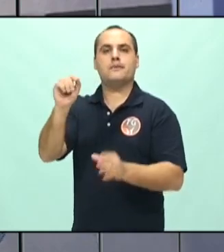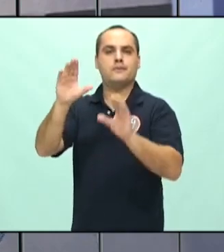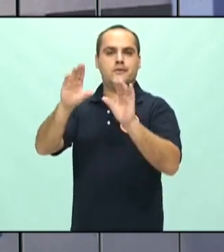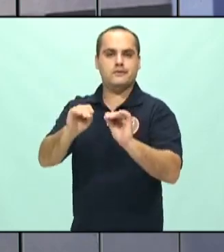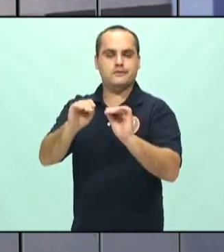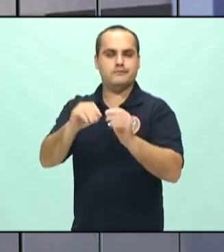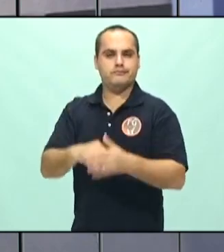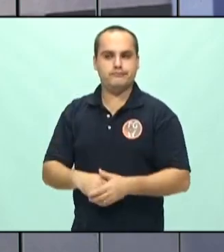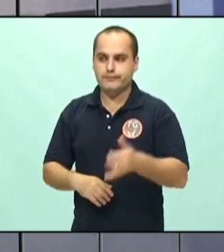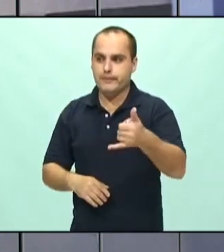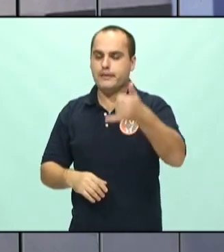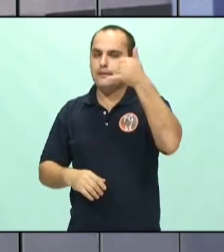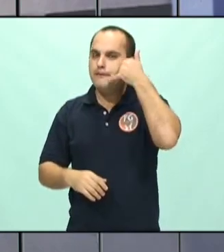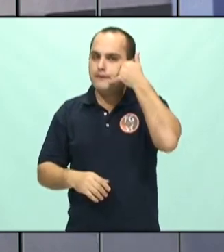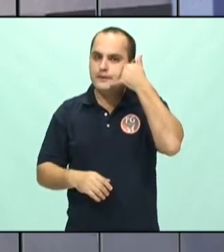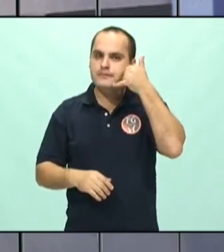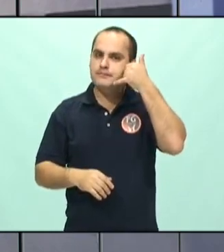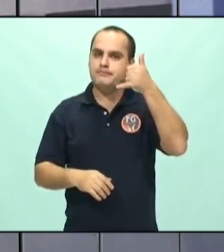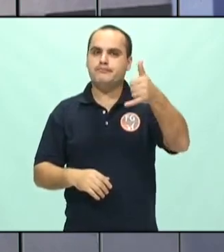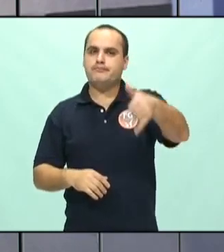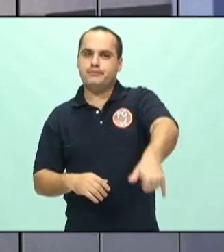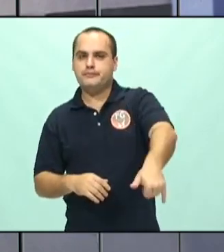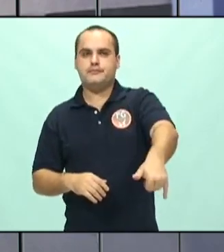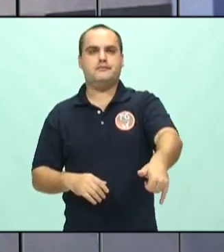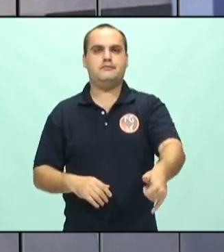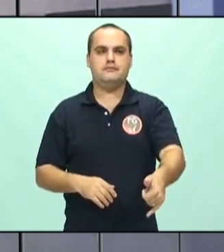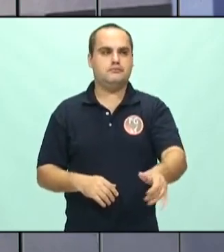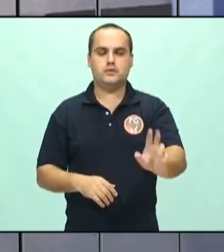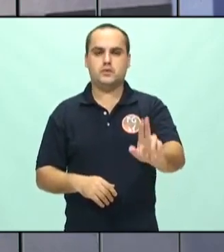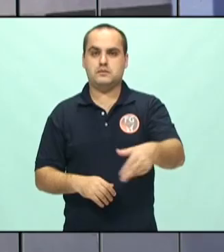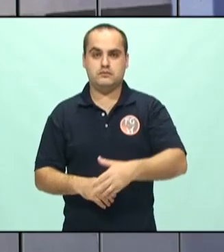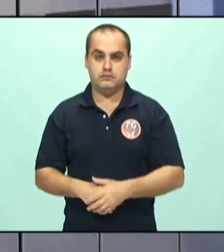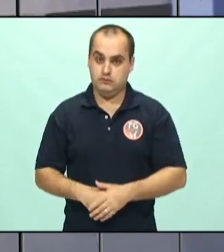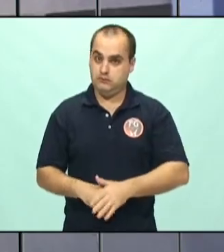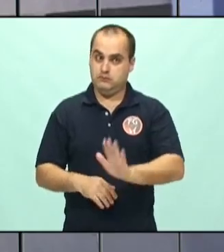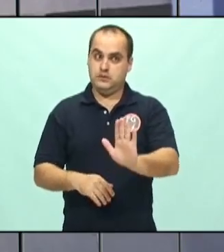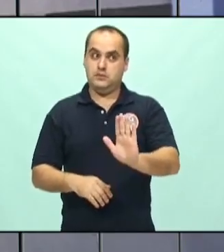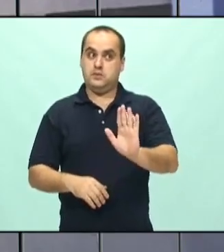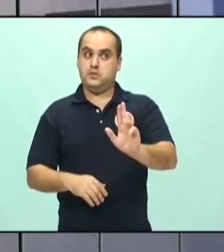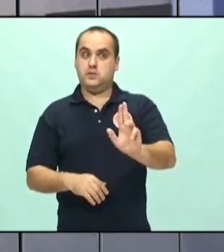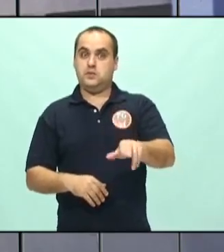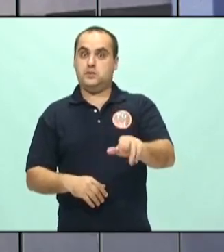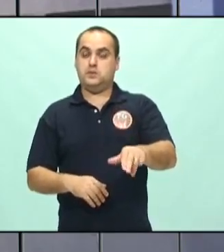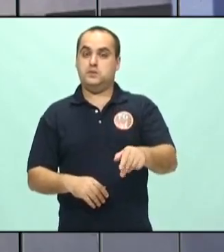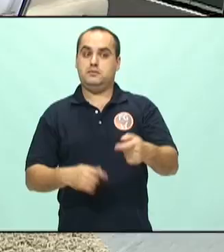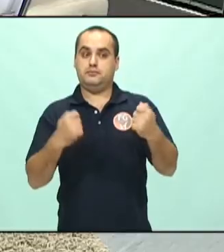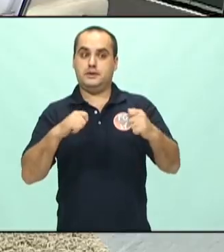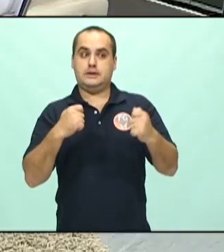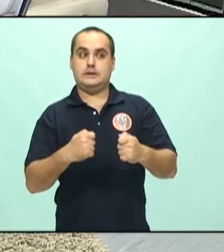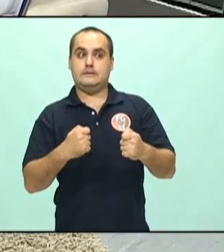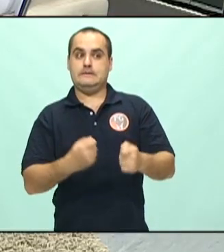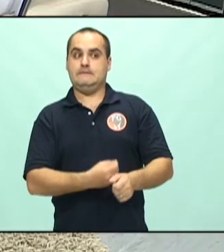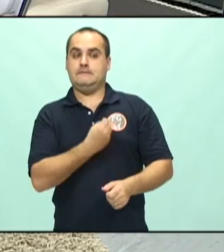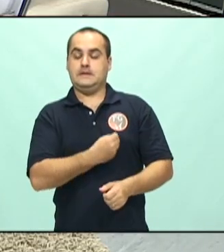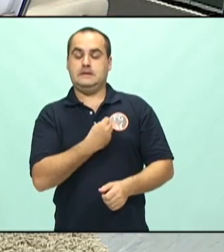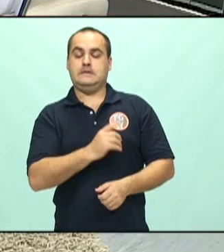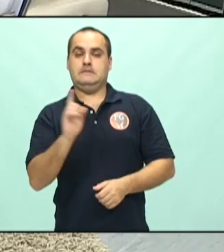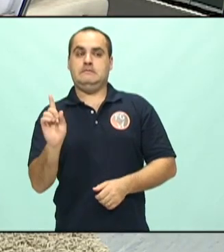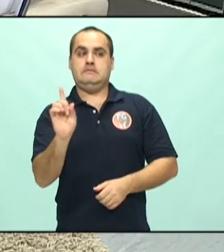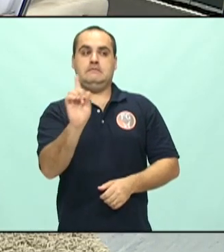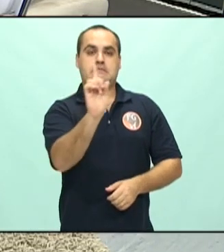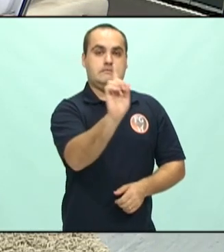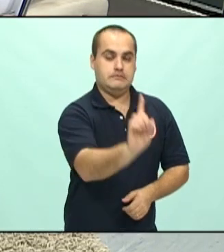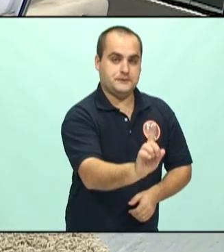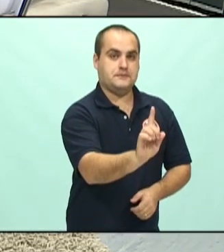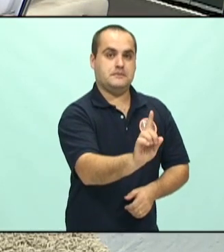é eu quero te dizer que eu nunca tive o conhecimento de lá nem nada o